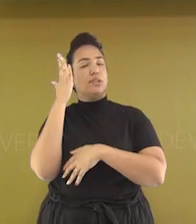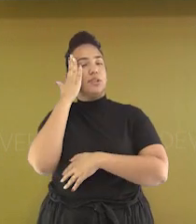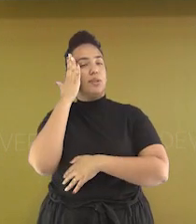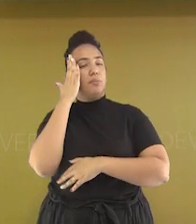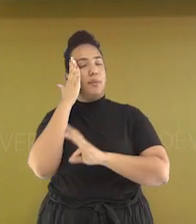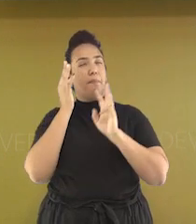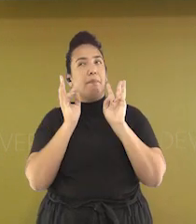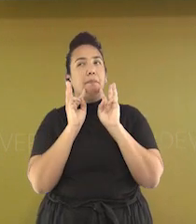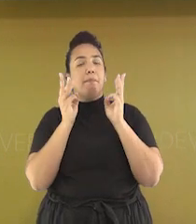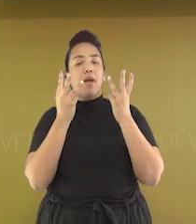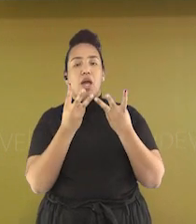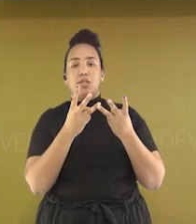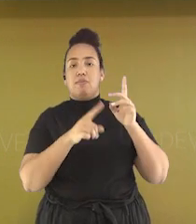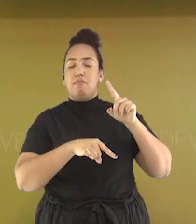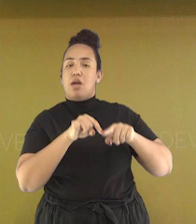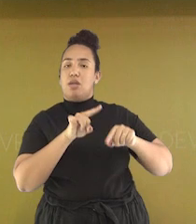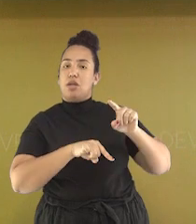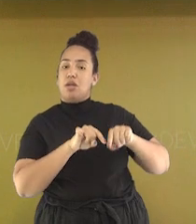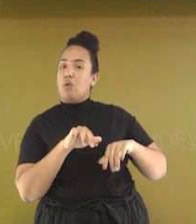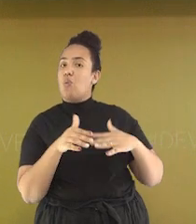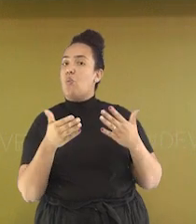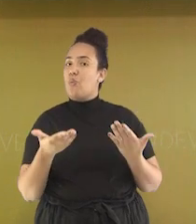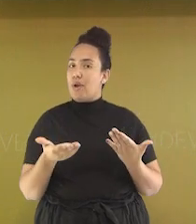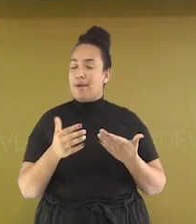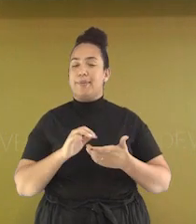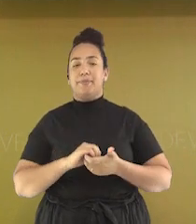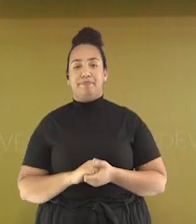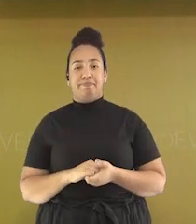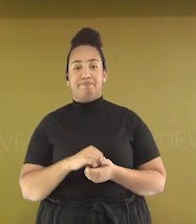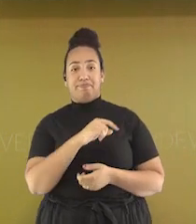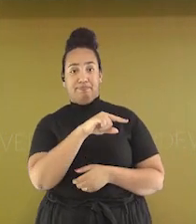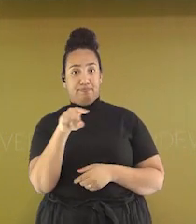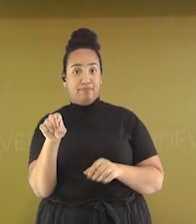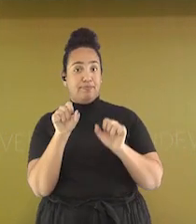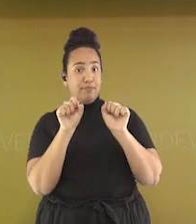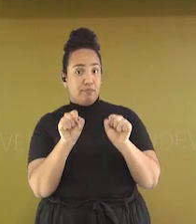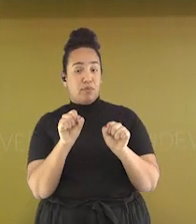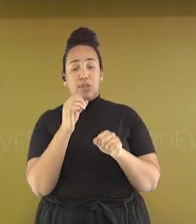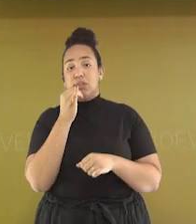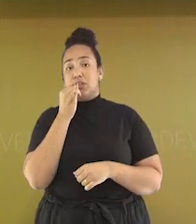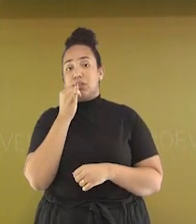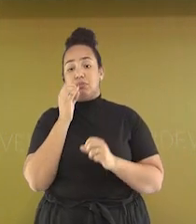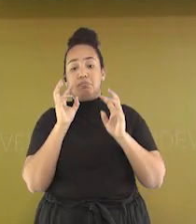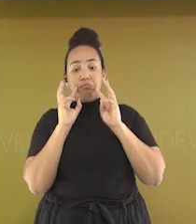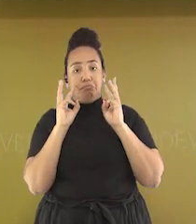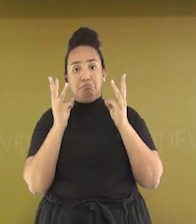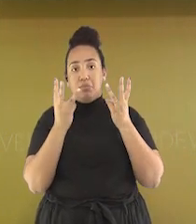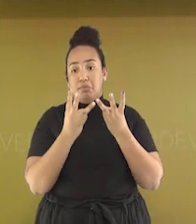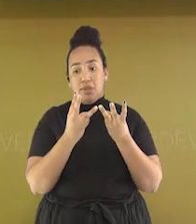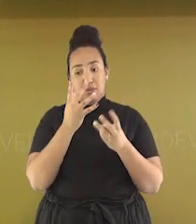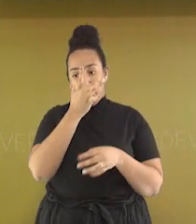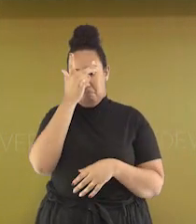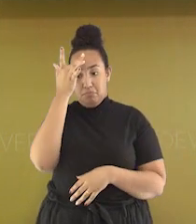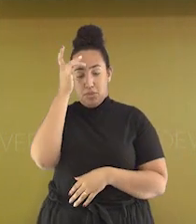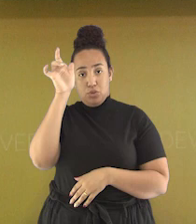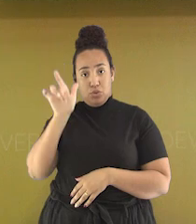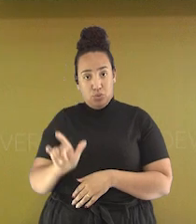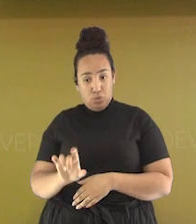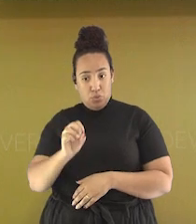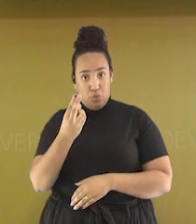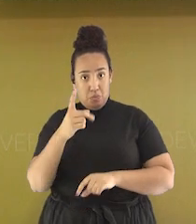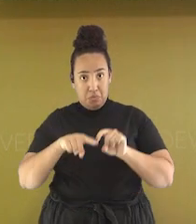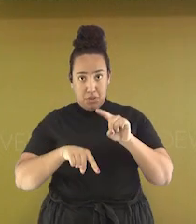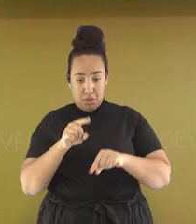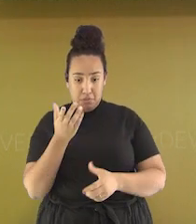precisa medir a massa de um produto ou objeto. Faça a medida da massa de algum produto ou